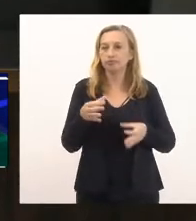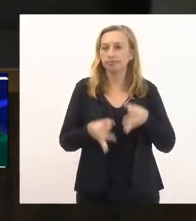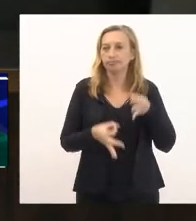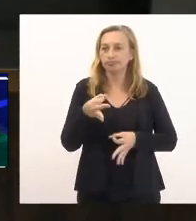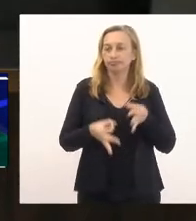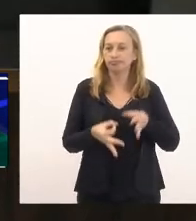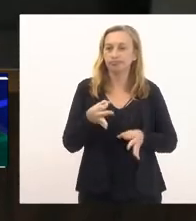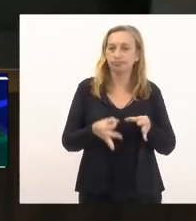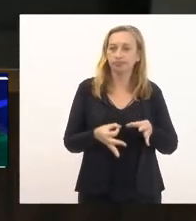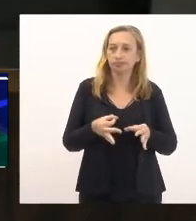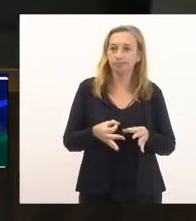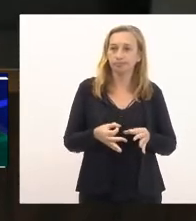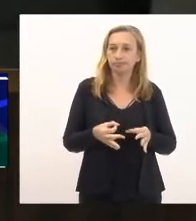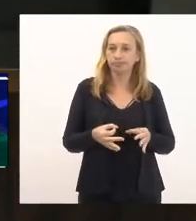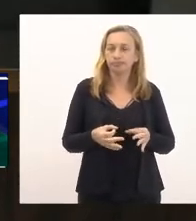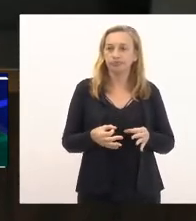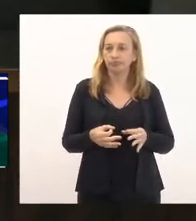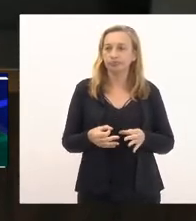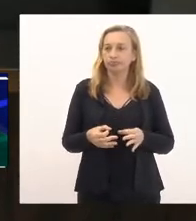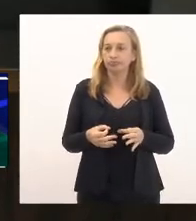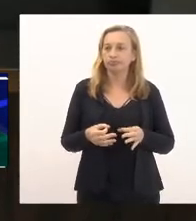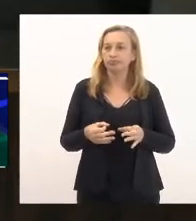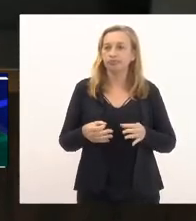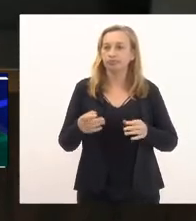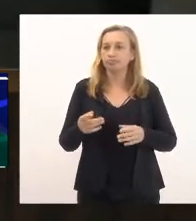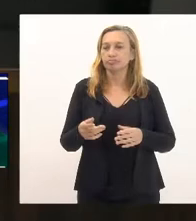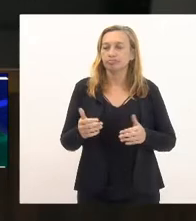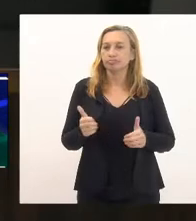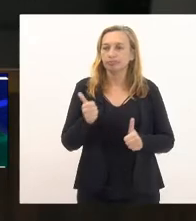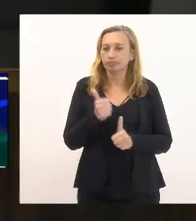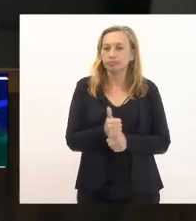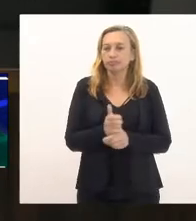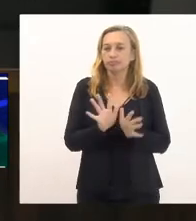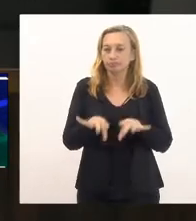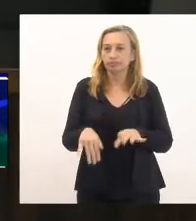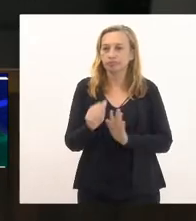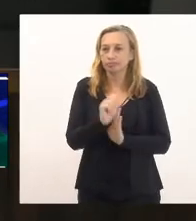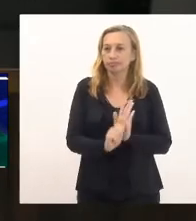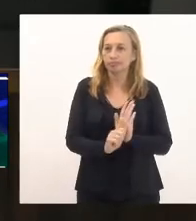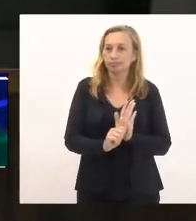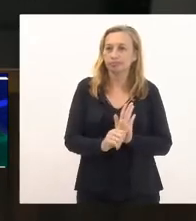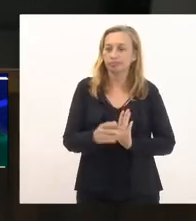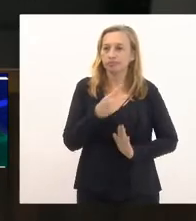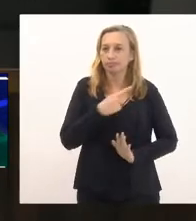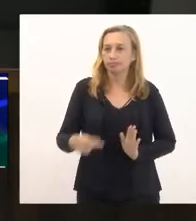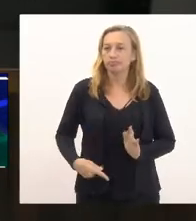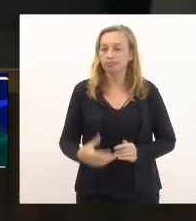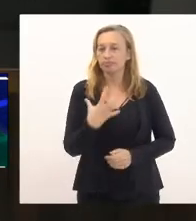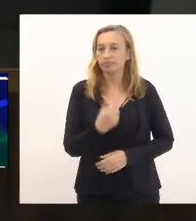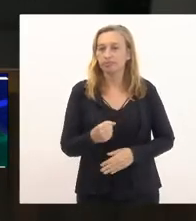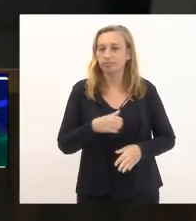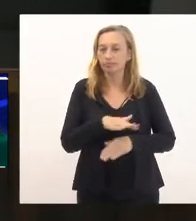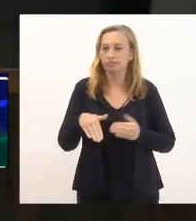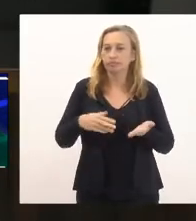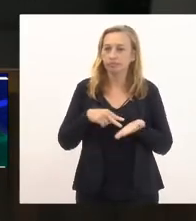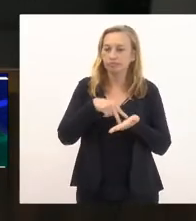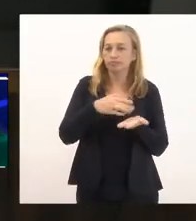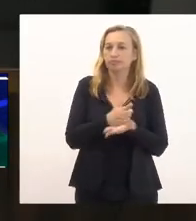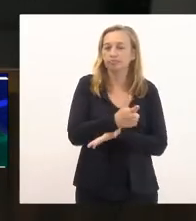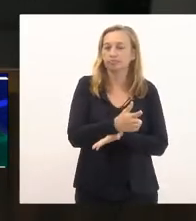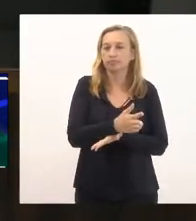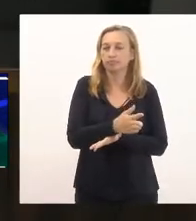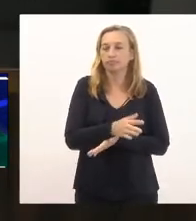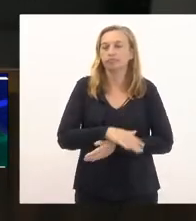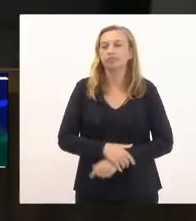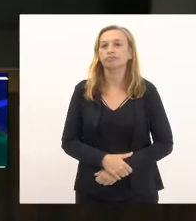Justiça, que a presidência, com substitutivo, com forma final de redação, que a presidência defere. Senhores que aprovam a permanência como estão,